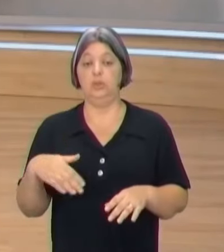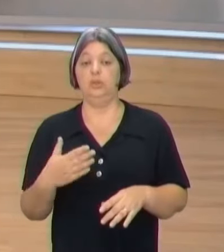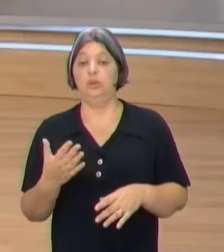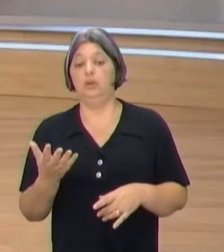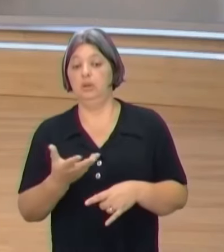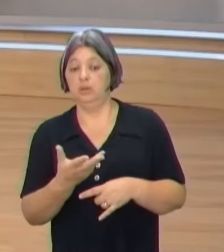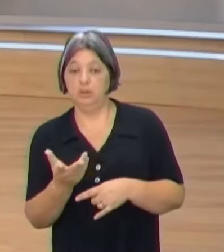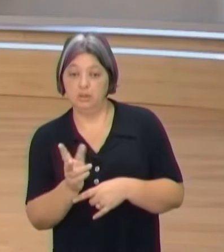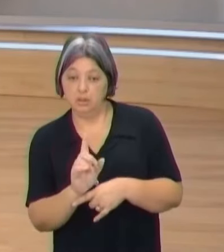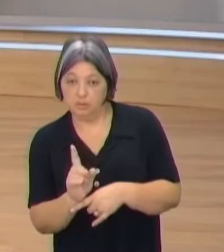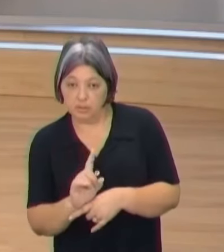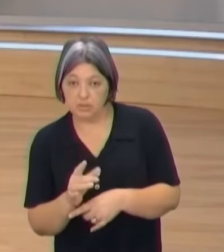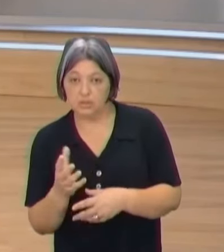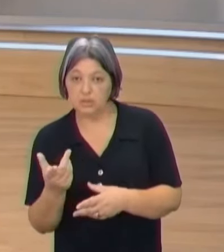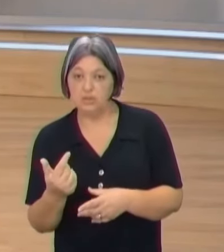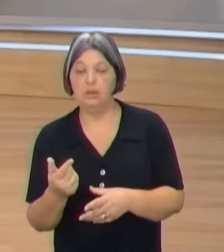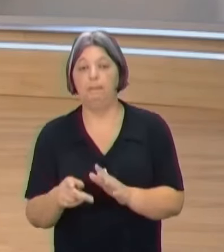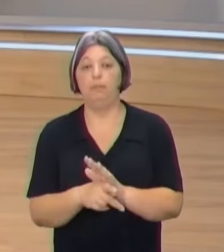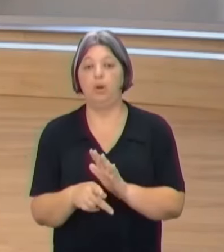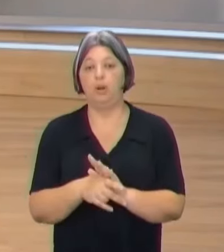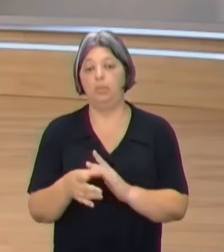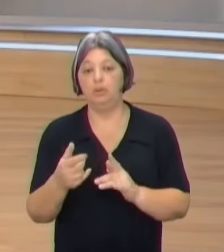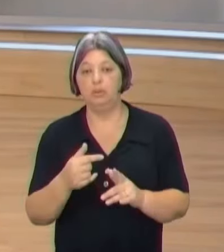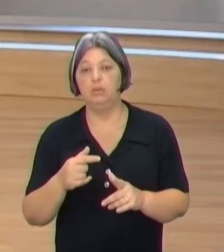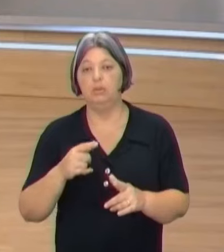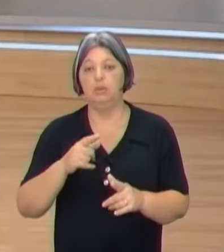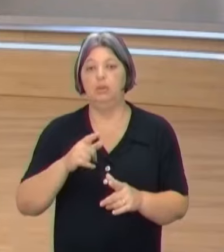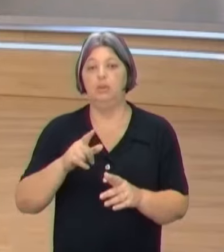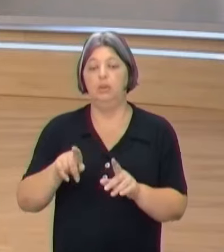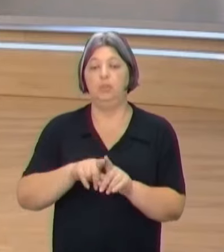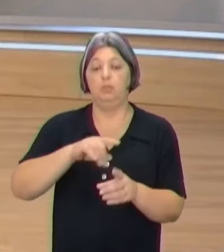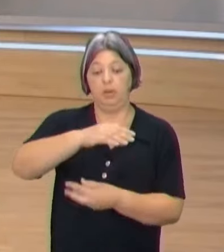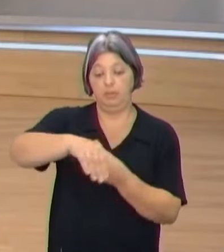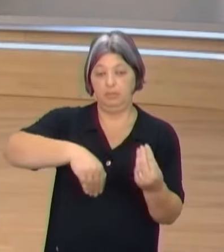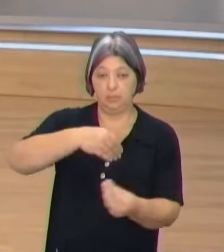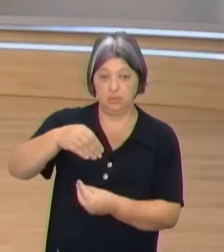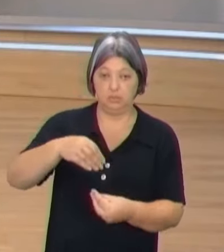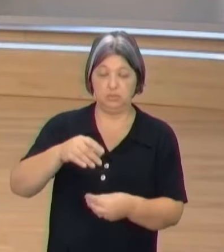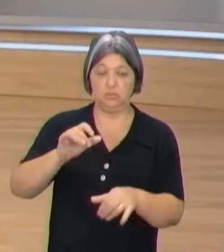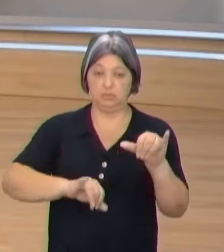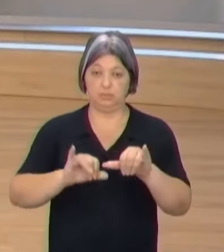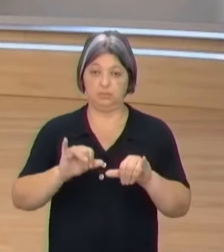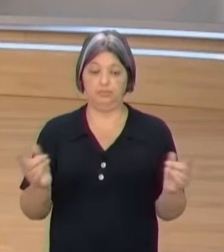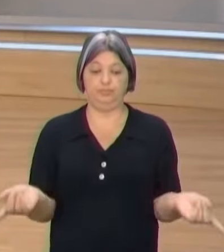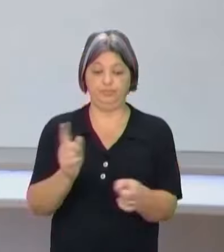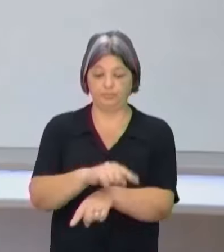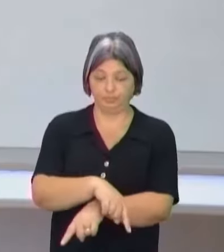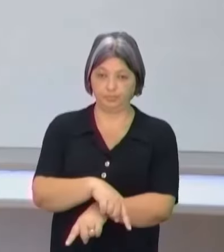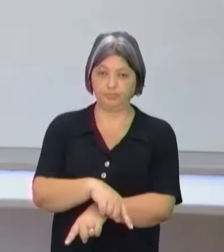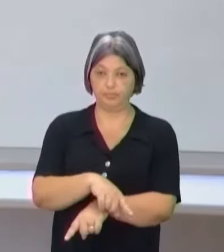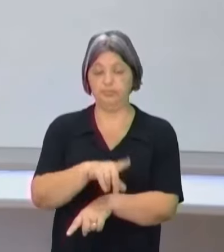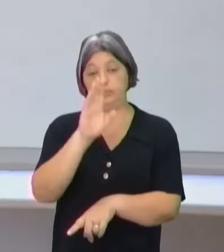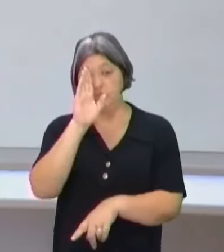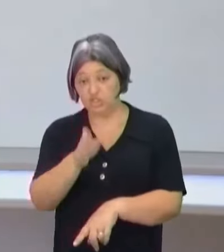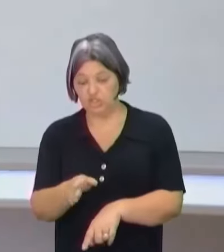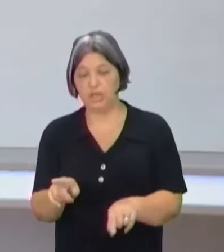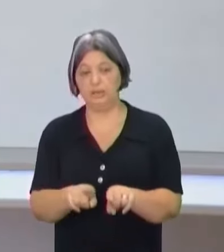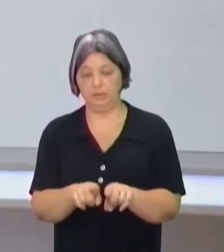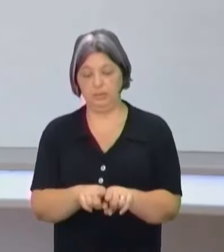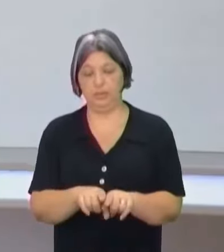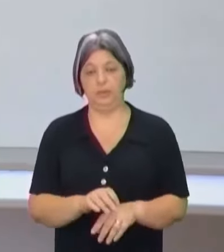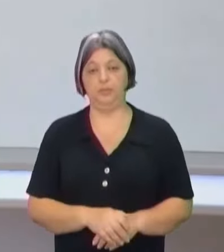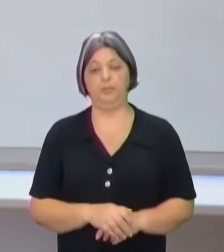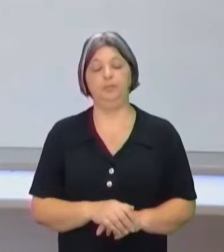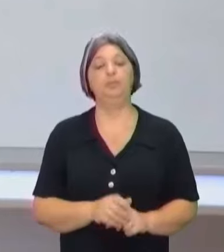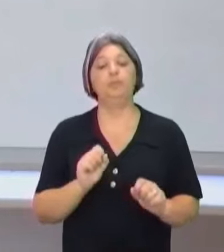velocidade é igual. A velocidade da reação direta com a velocidade da reação inversa. E pode ser observada que